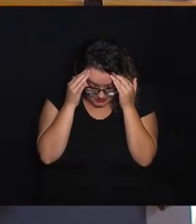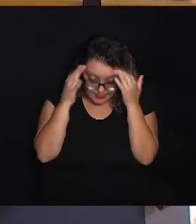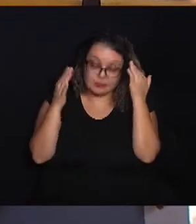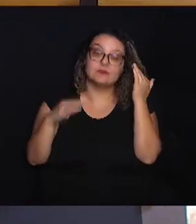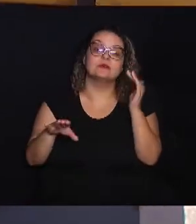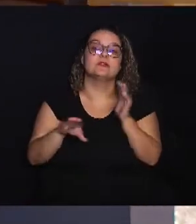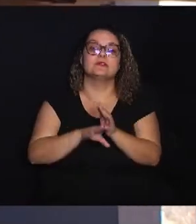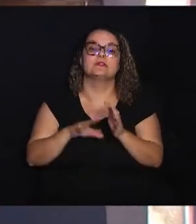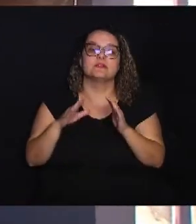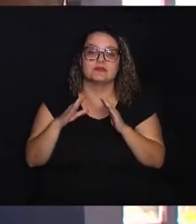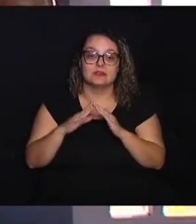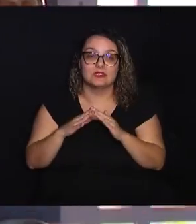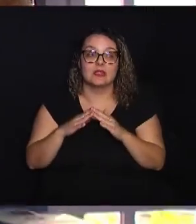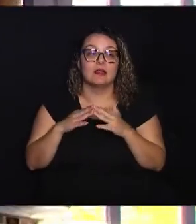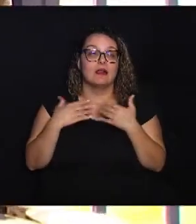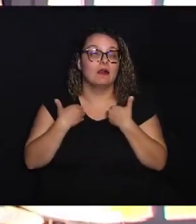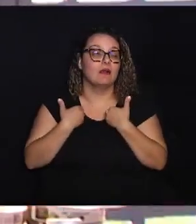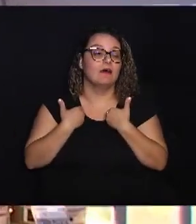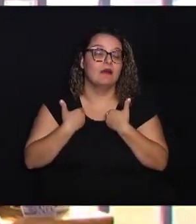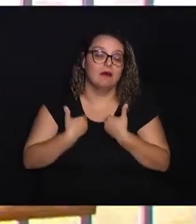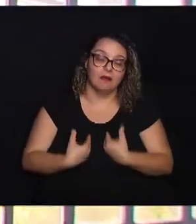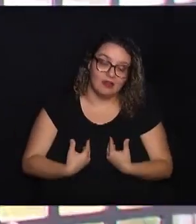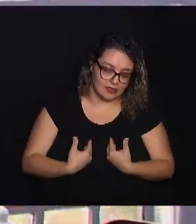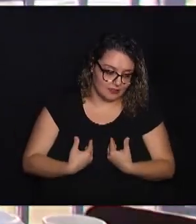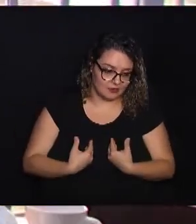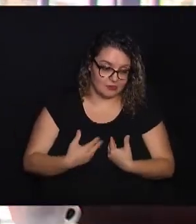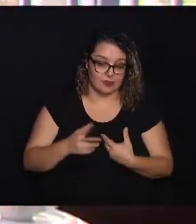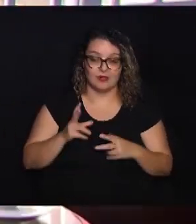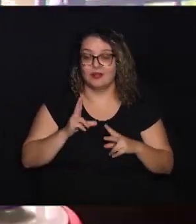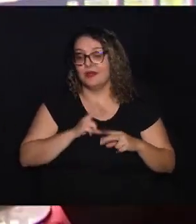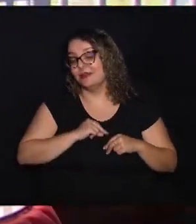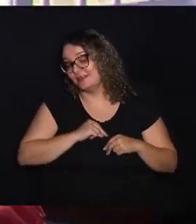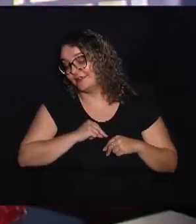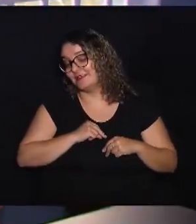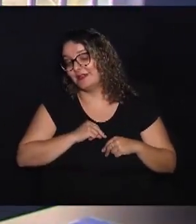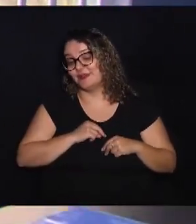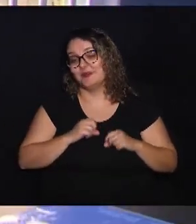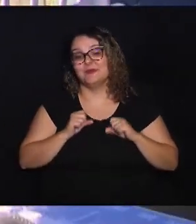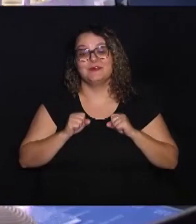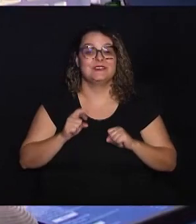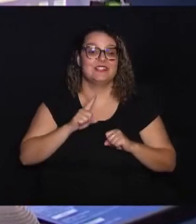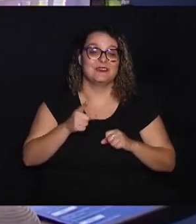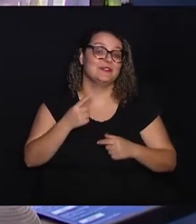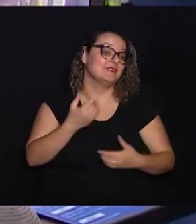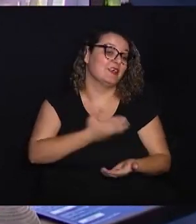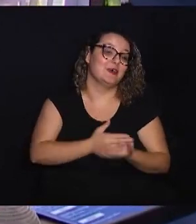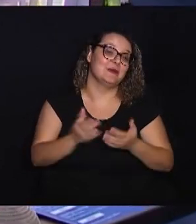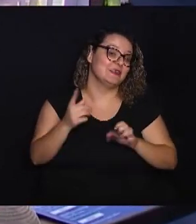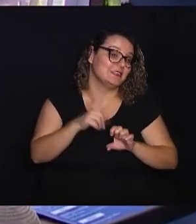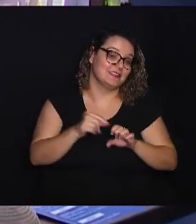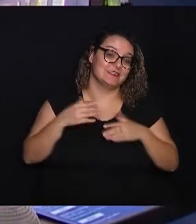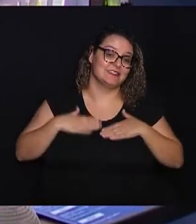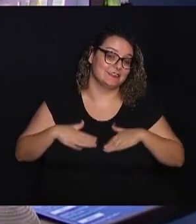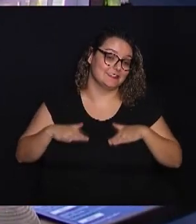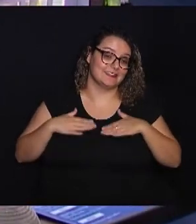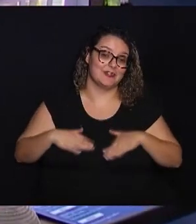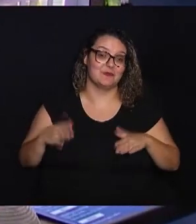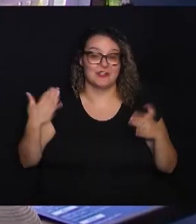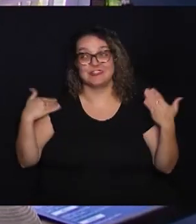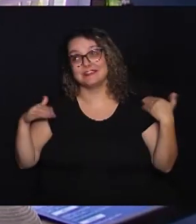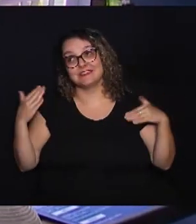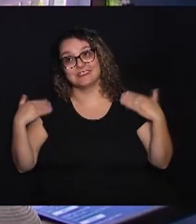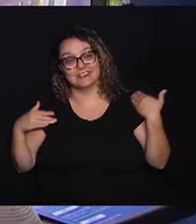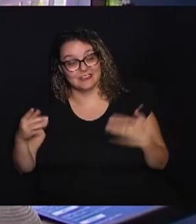casa morta, eu falo, meu Deus, eu podia muito bem estar descansando, ter